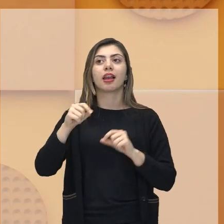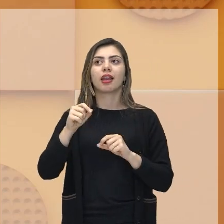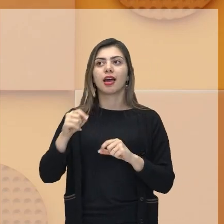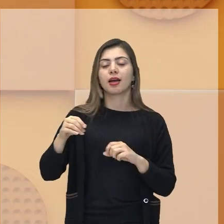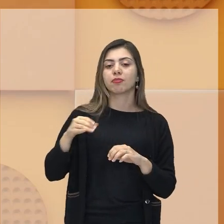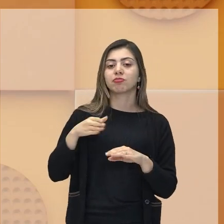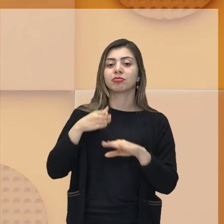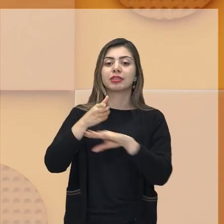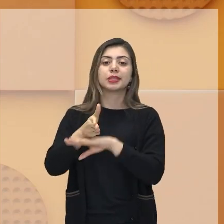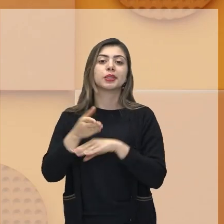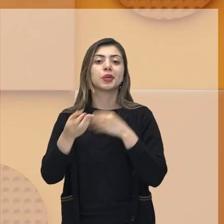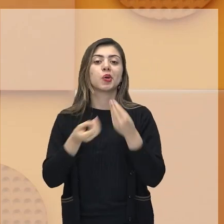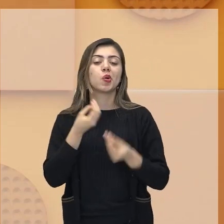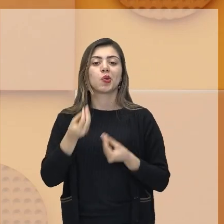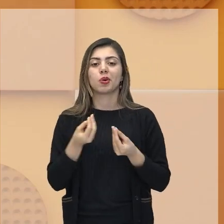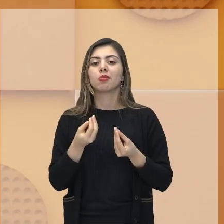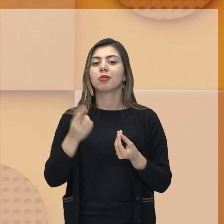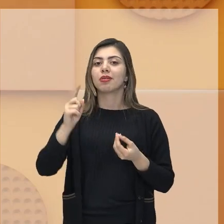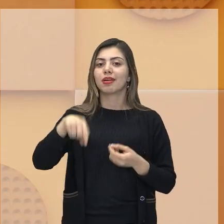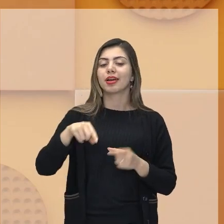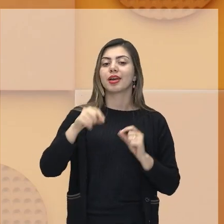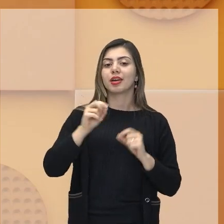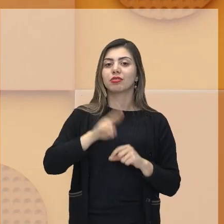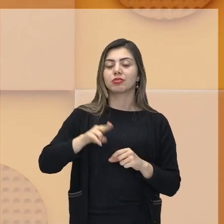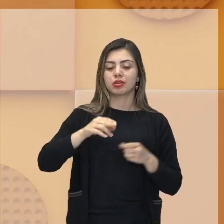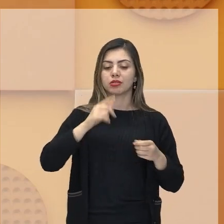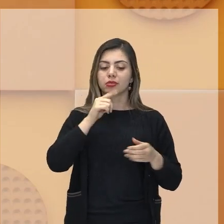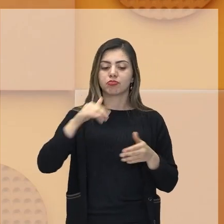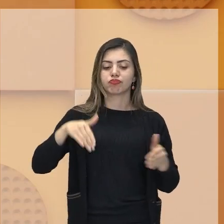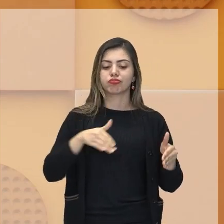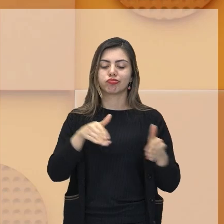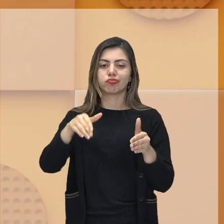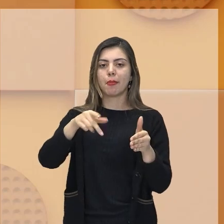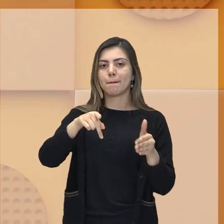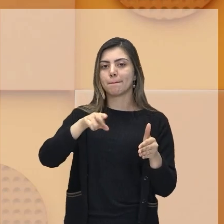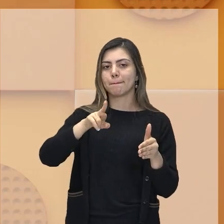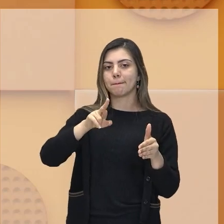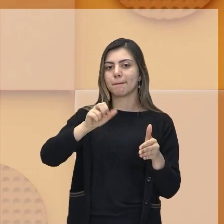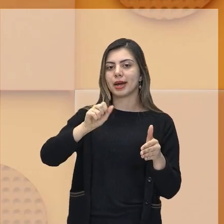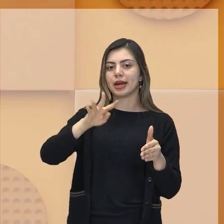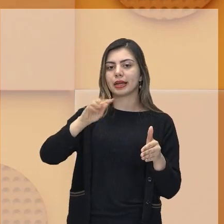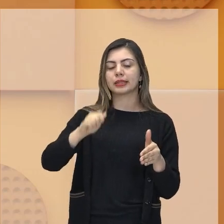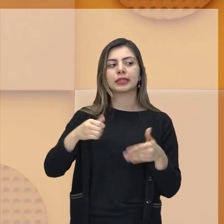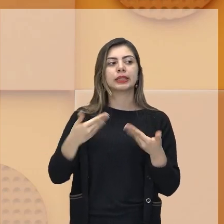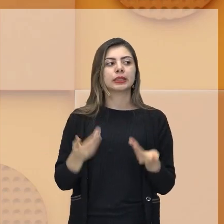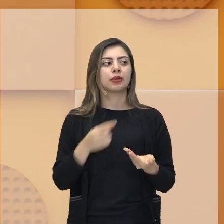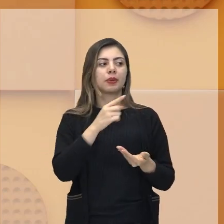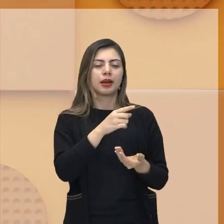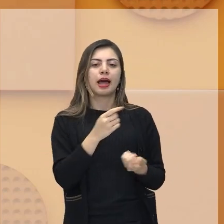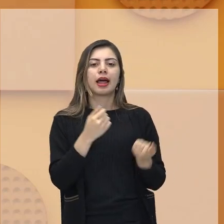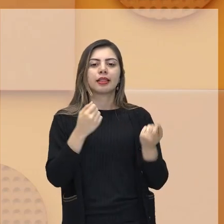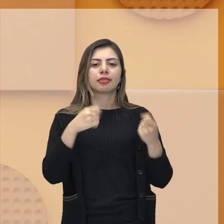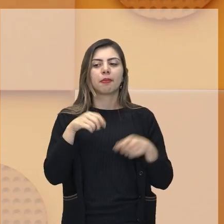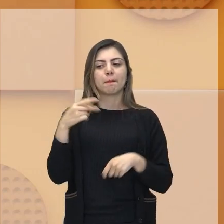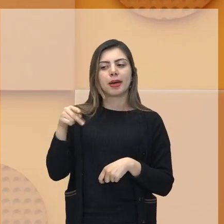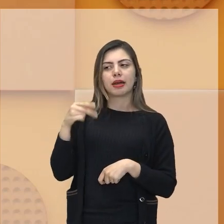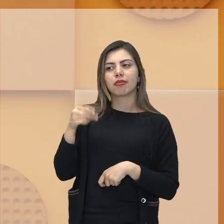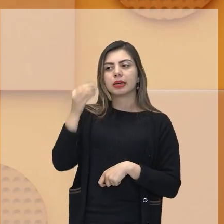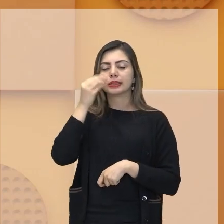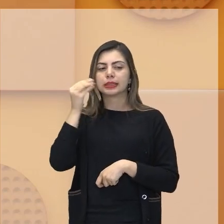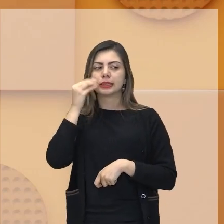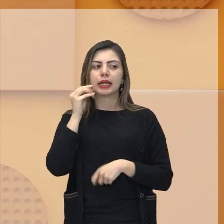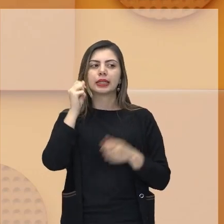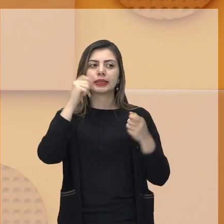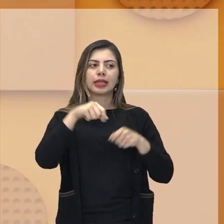região era justamente através do Rio da Prata. Então, os paraguaios viram a oportunidade de tentar anexar aquela